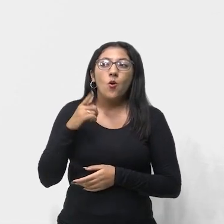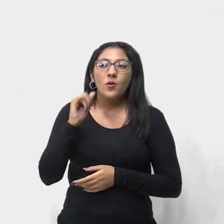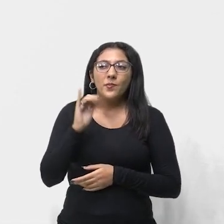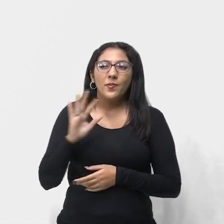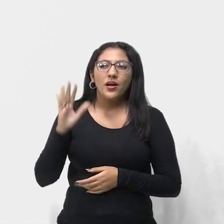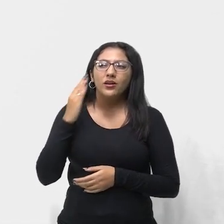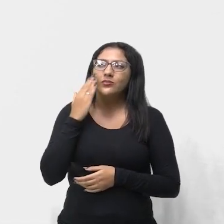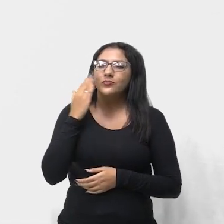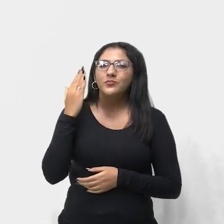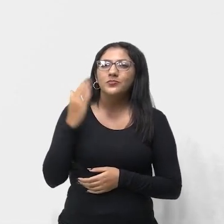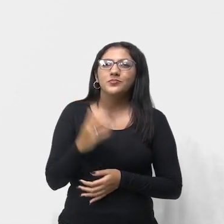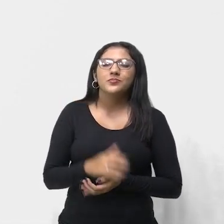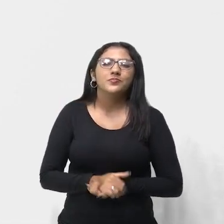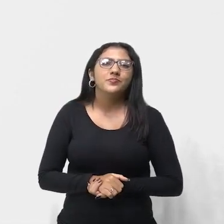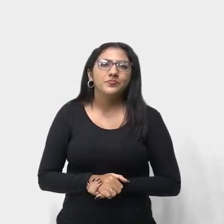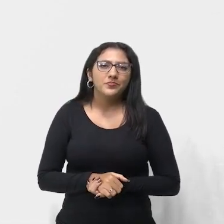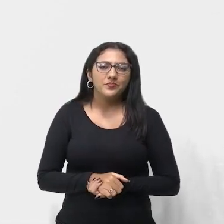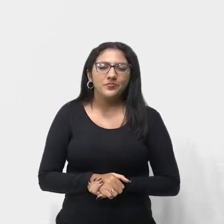imagem, vamos lá.